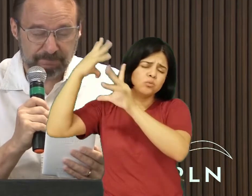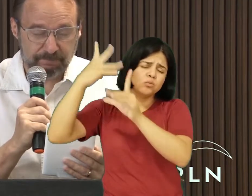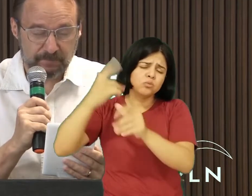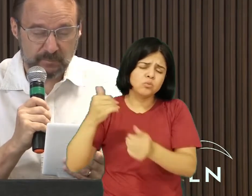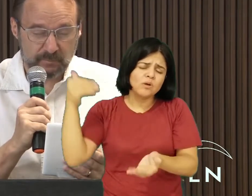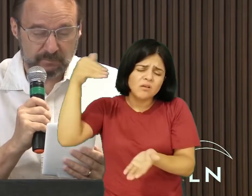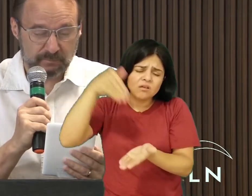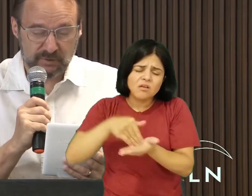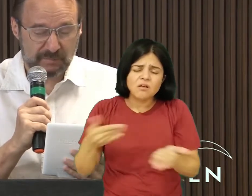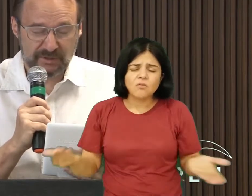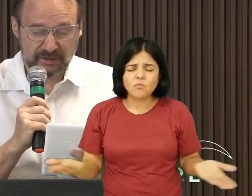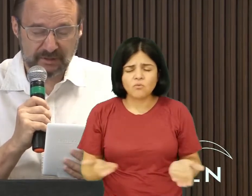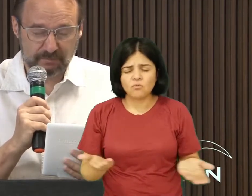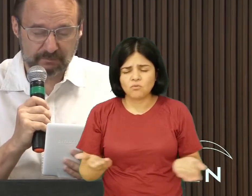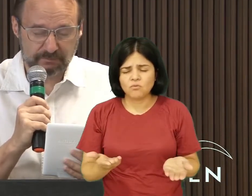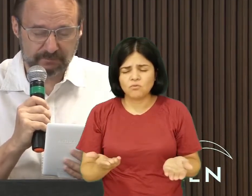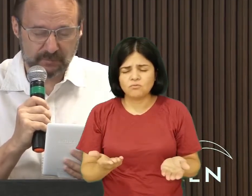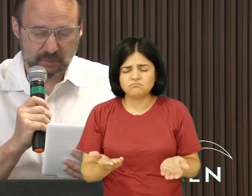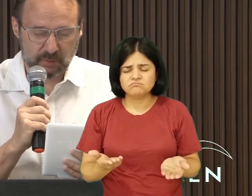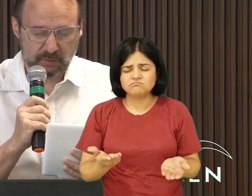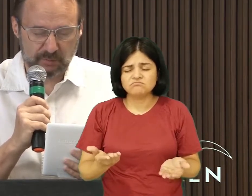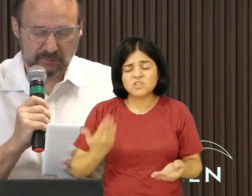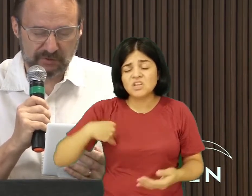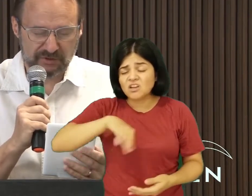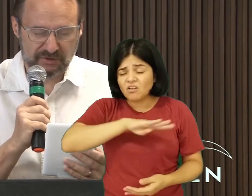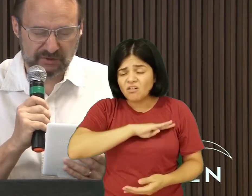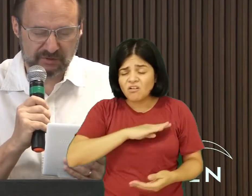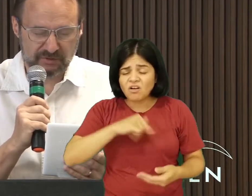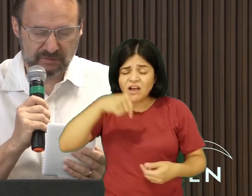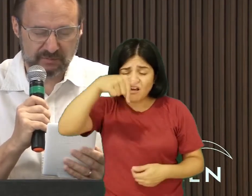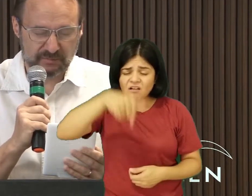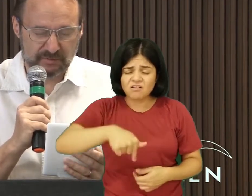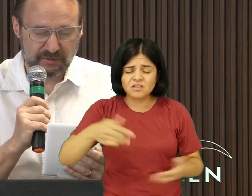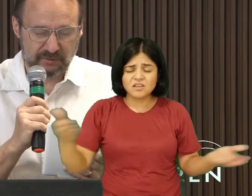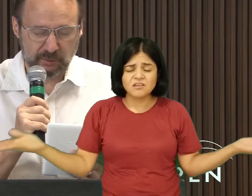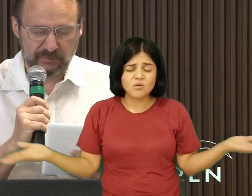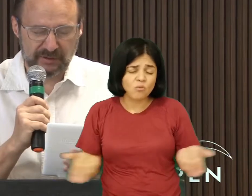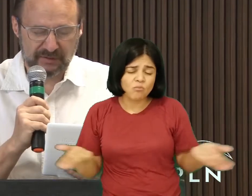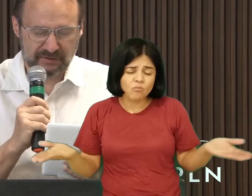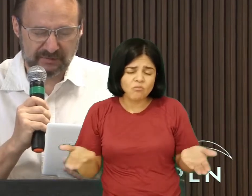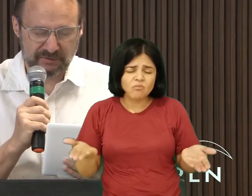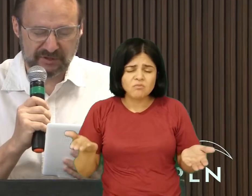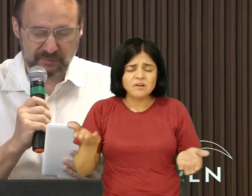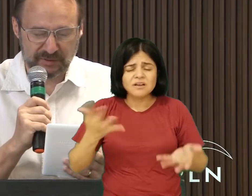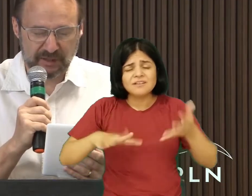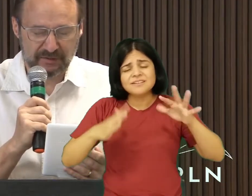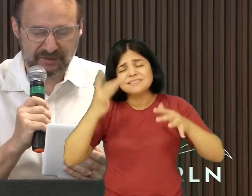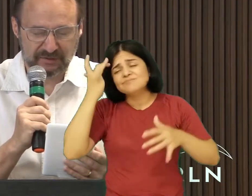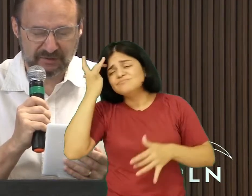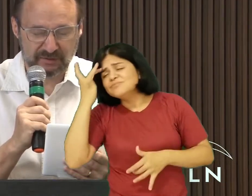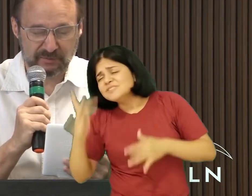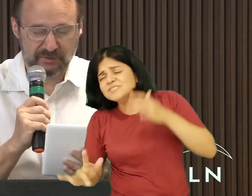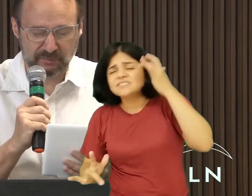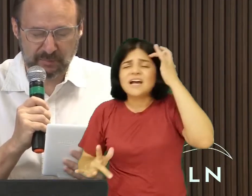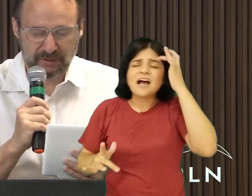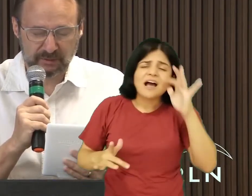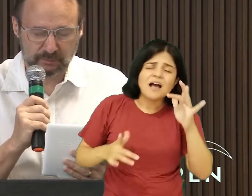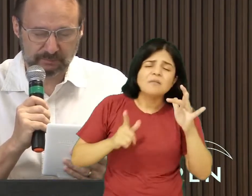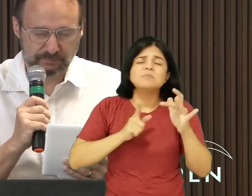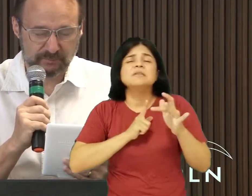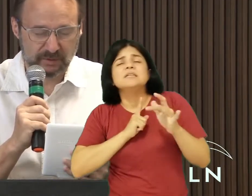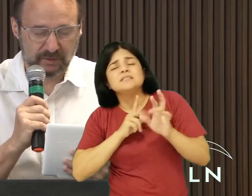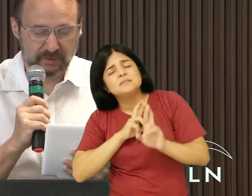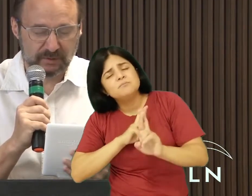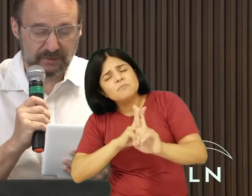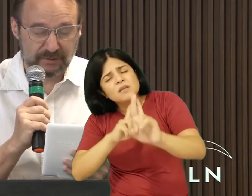E nós estamos aqui com nossas dúvidas, nossas esperanças, nosso medo.